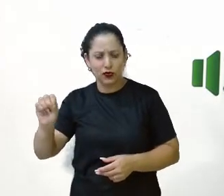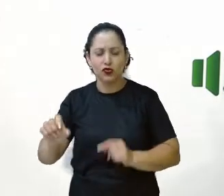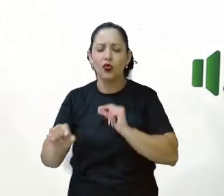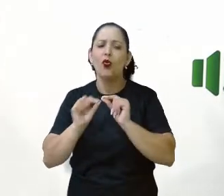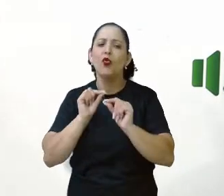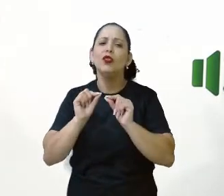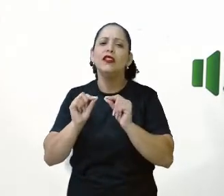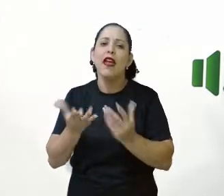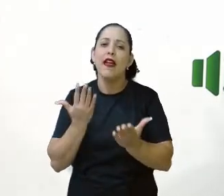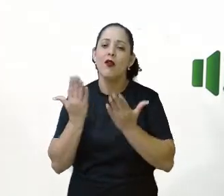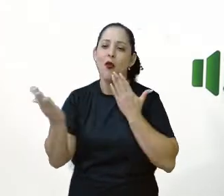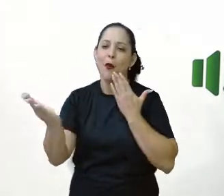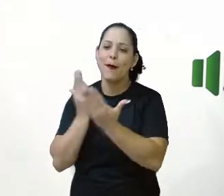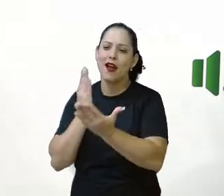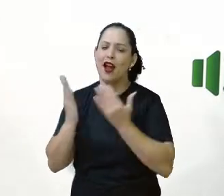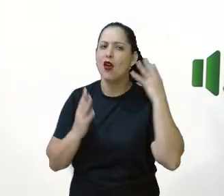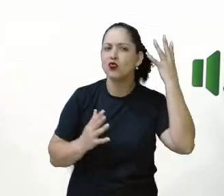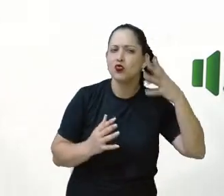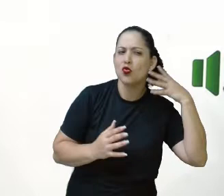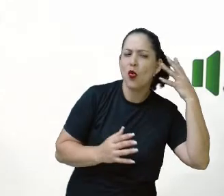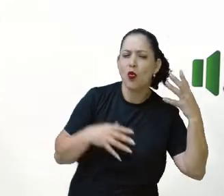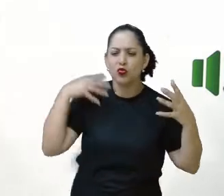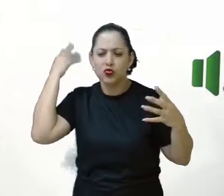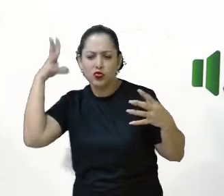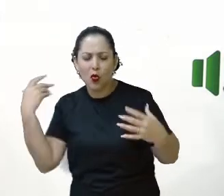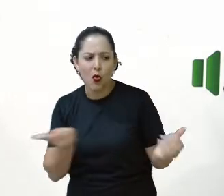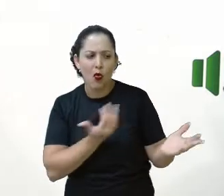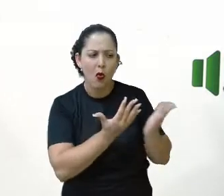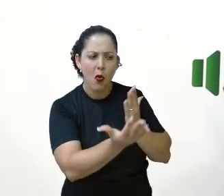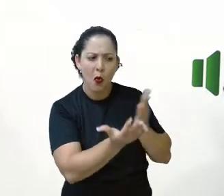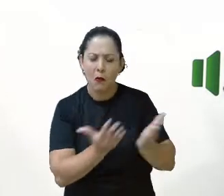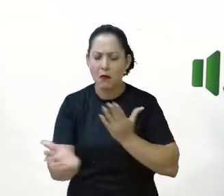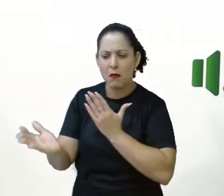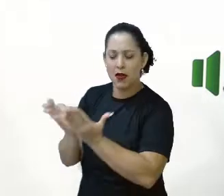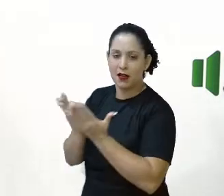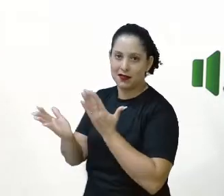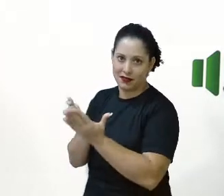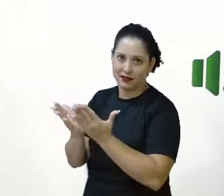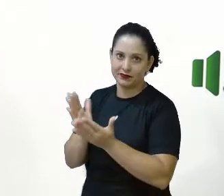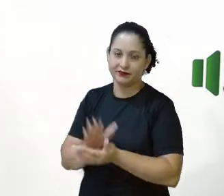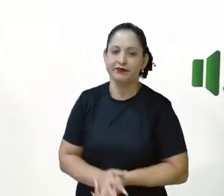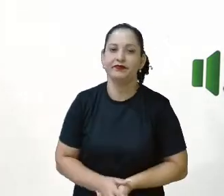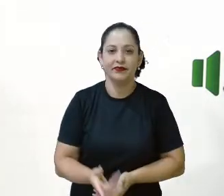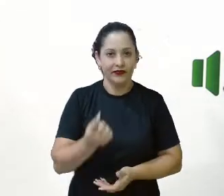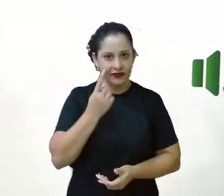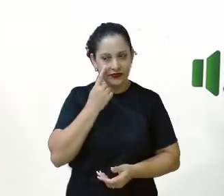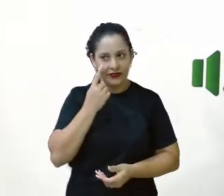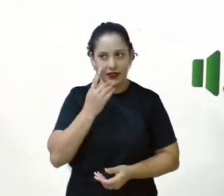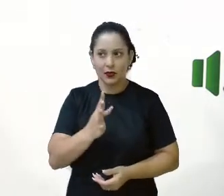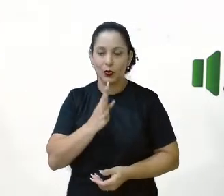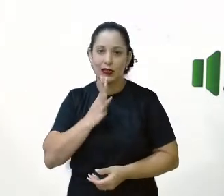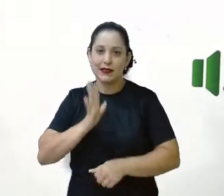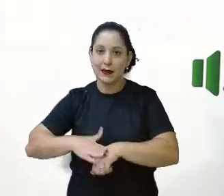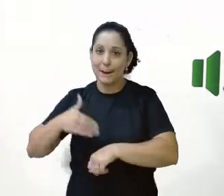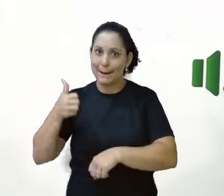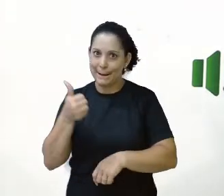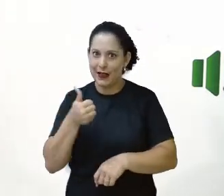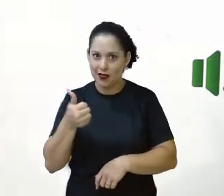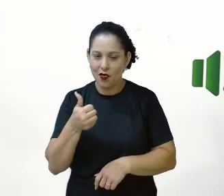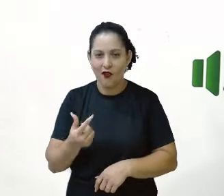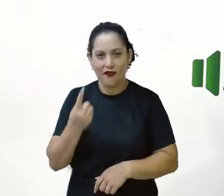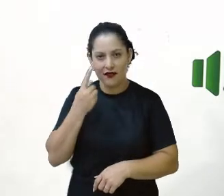outro. Ele é um parâmetro, tá? Um serve como base para o outro. Bora lá, vamos conhecer melhor essas